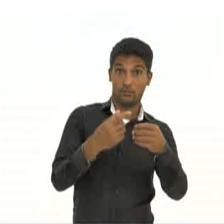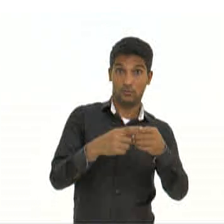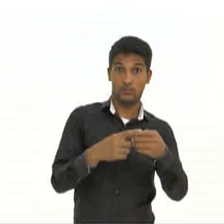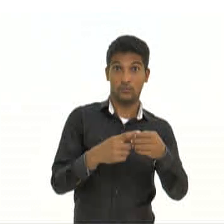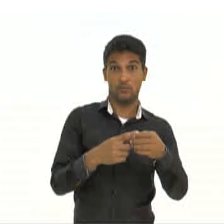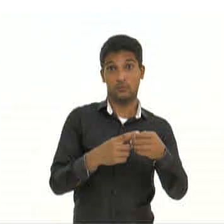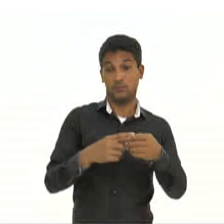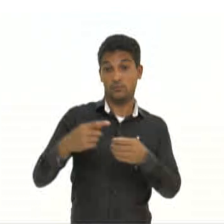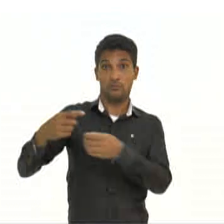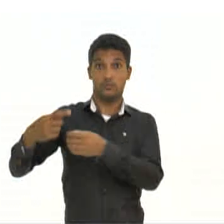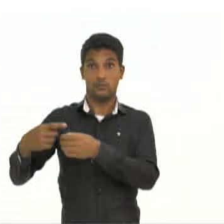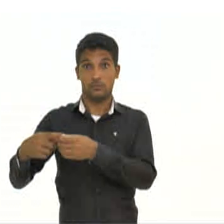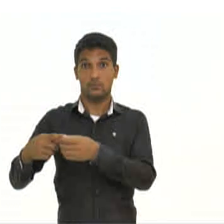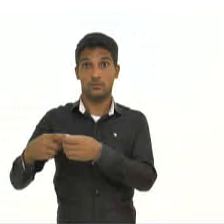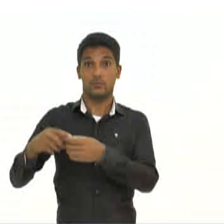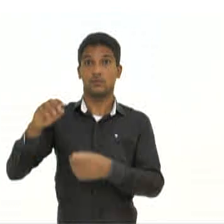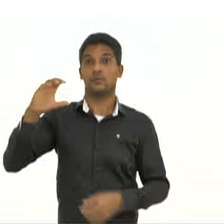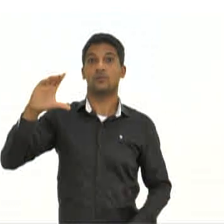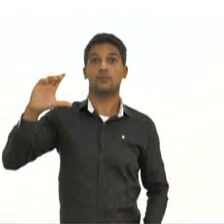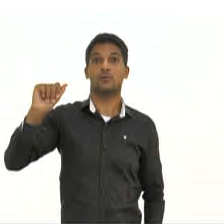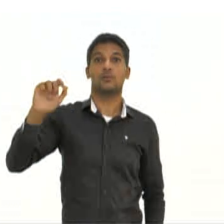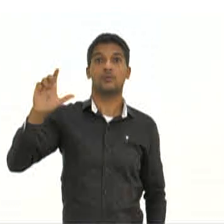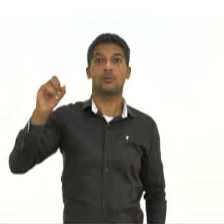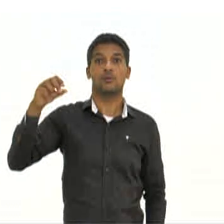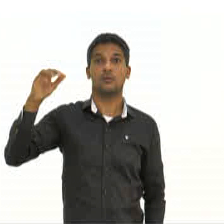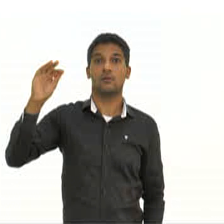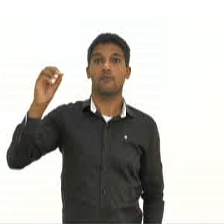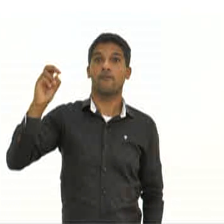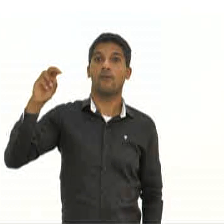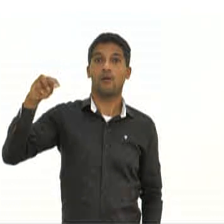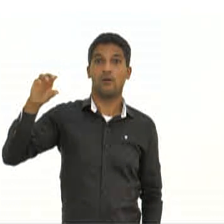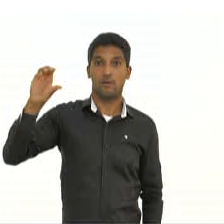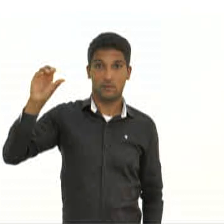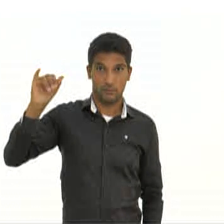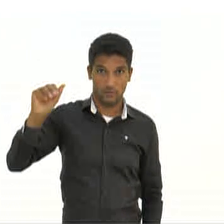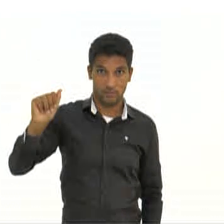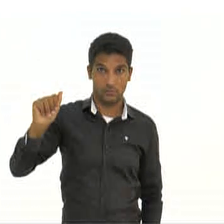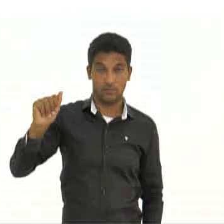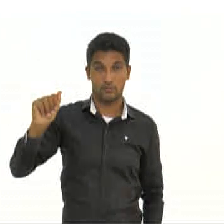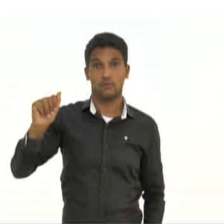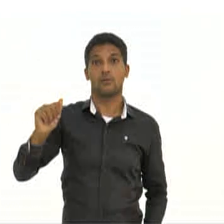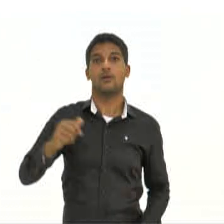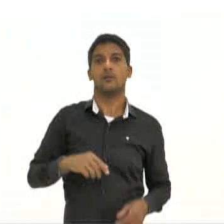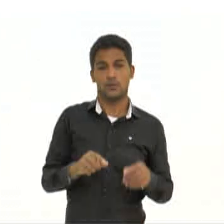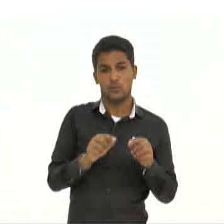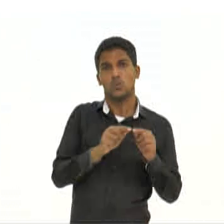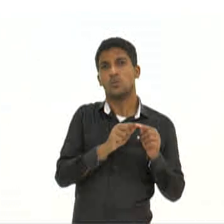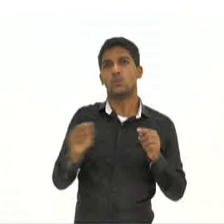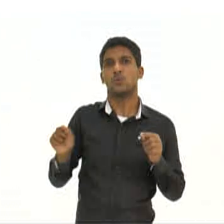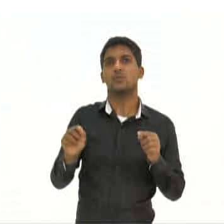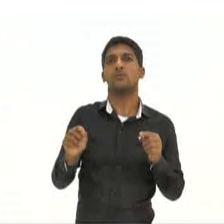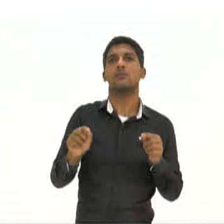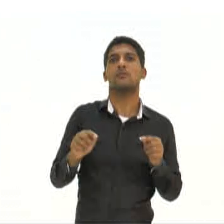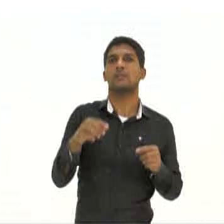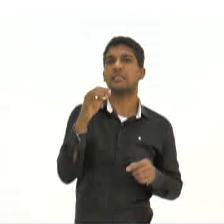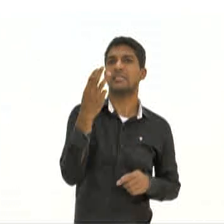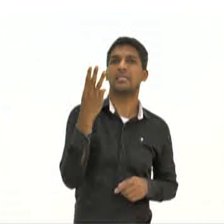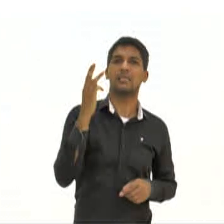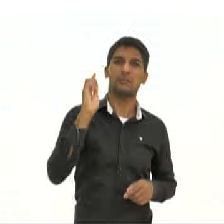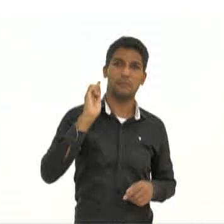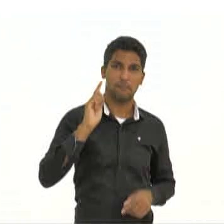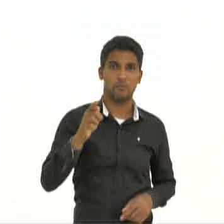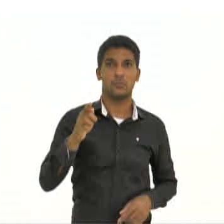uma distância de quase 3 mil quilômetros, os mensageiros levavam quase 11 dias até surgirem os